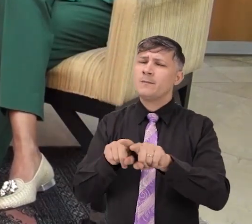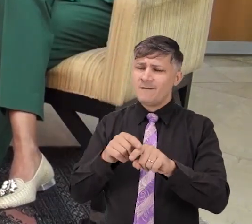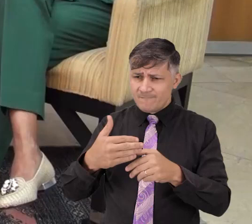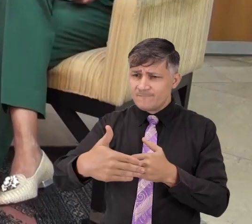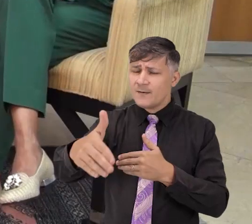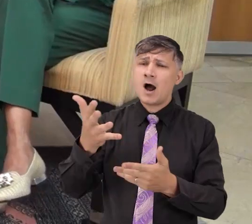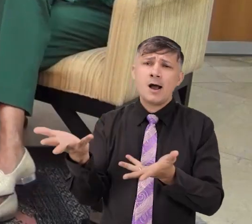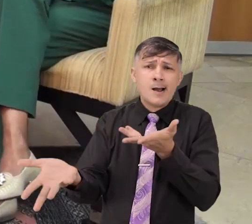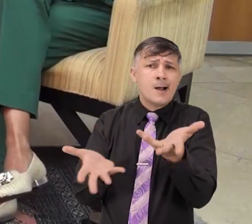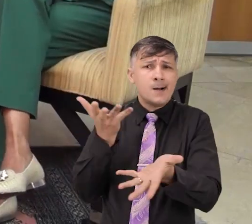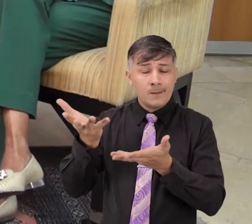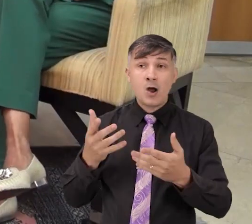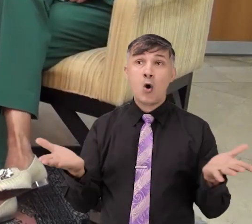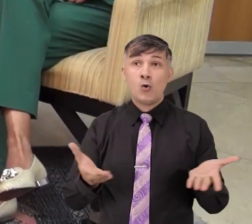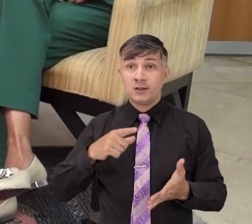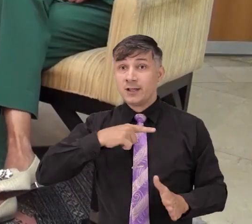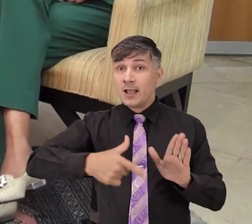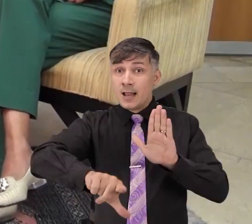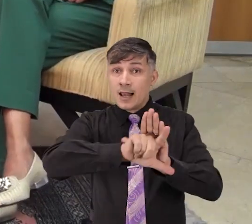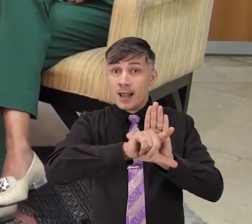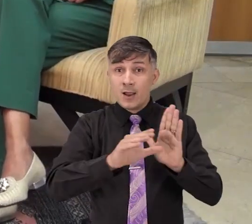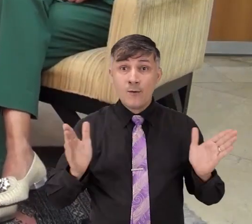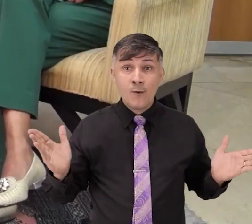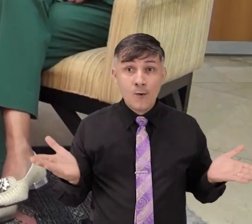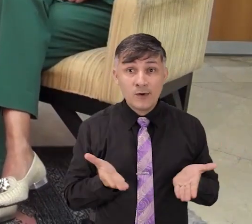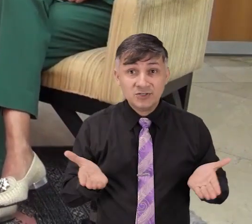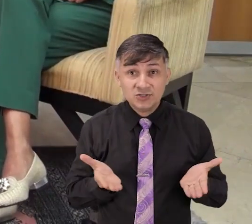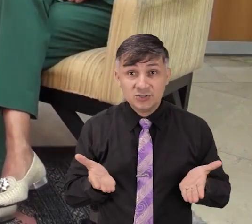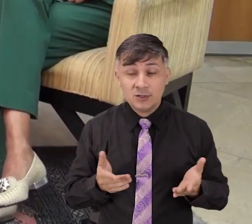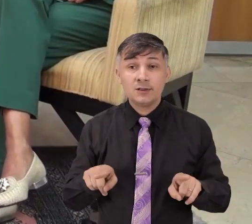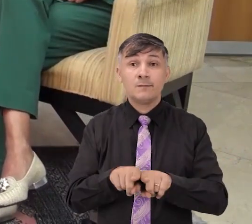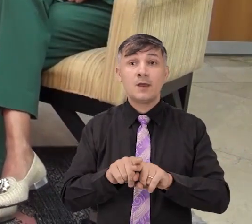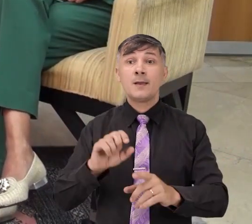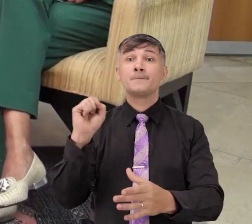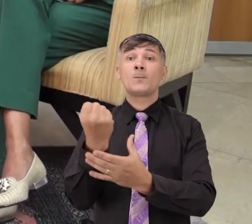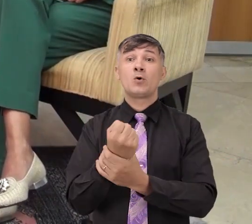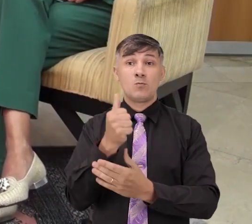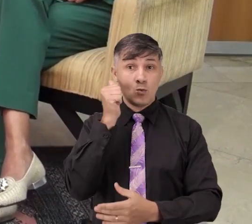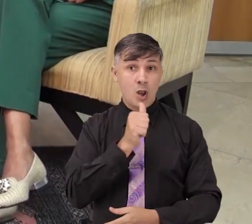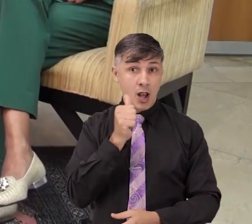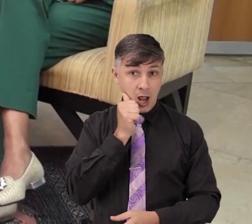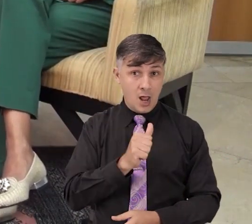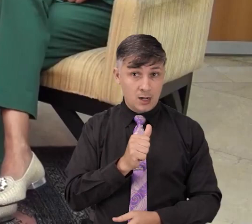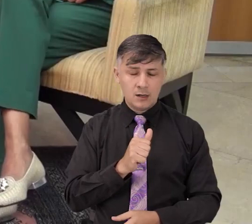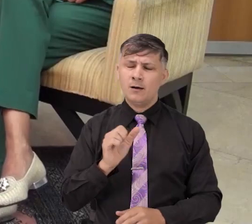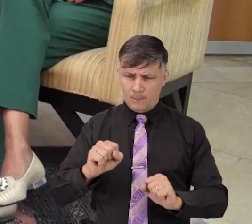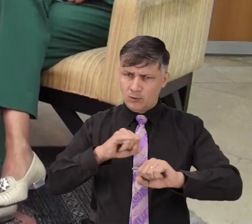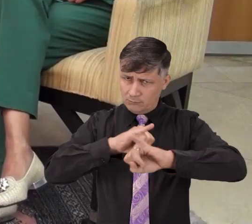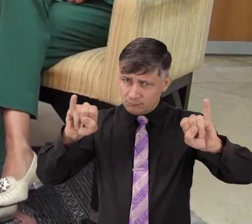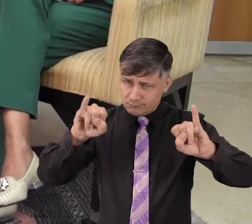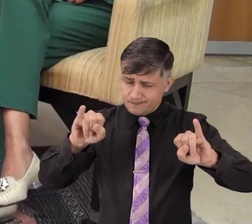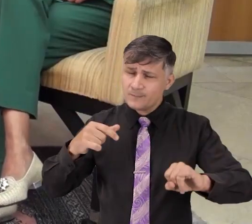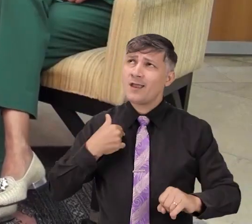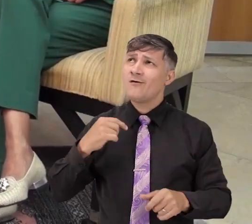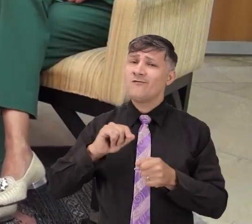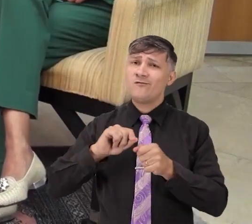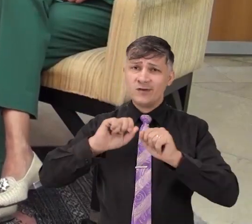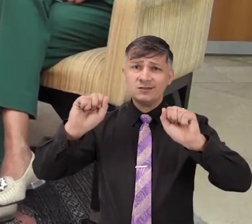atendidas. O que nós temos de lei hoje, até de proteção à mulher, eu fiz um evento, posso fazer uma propaganda? Por favor,